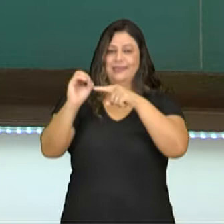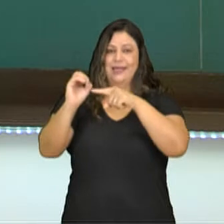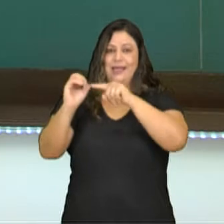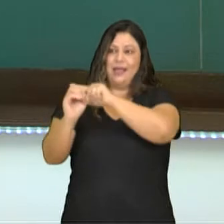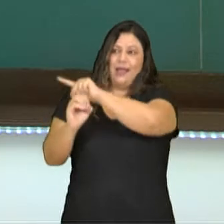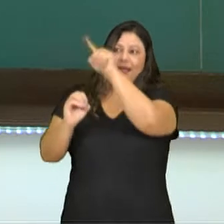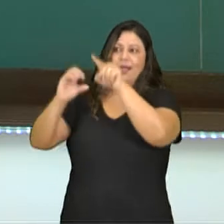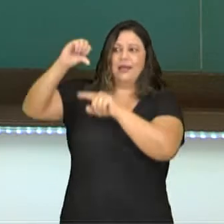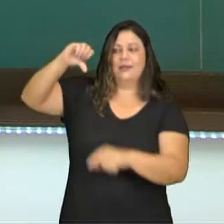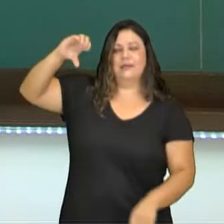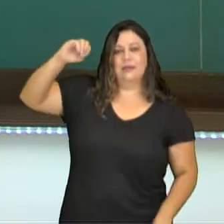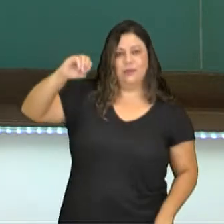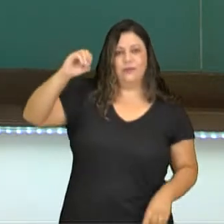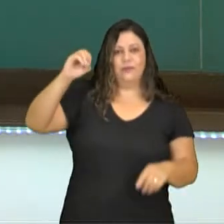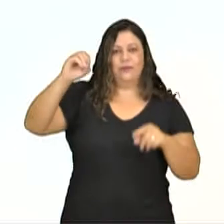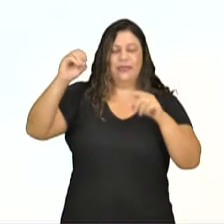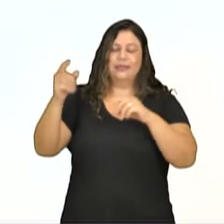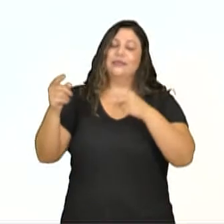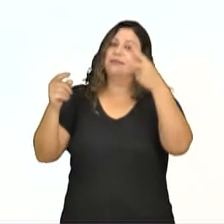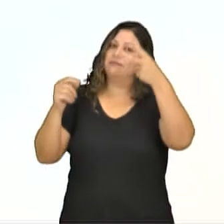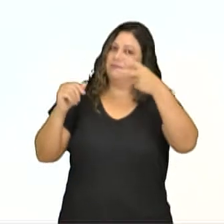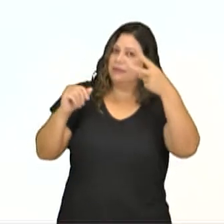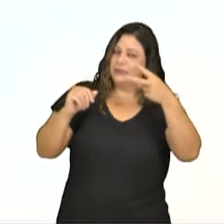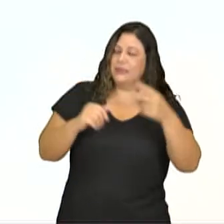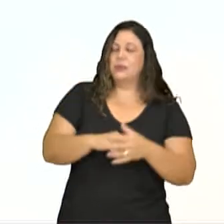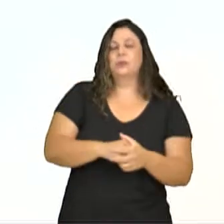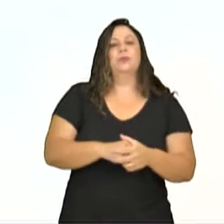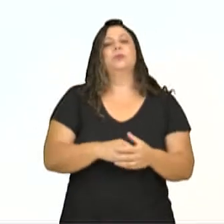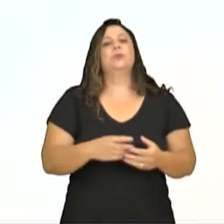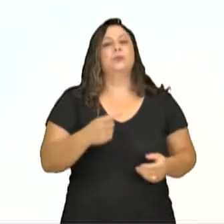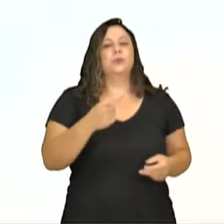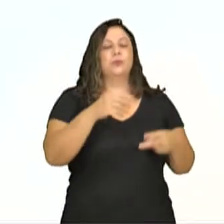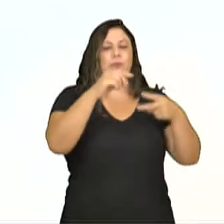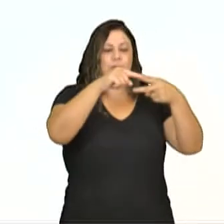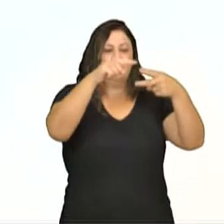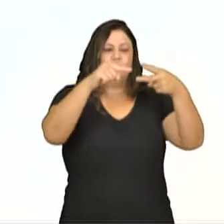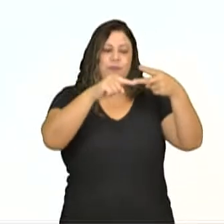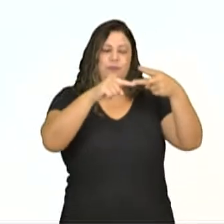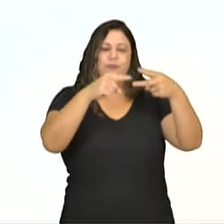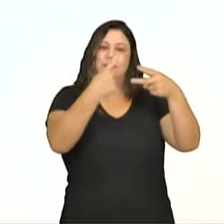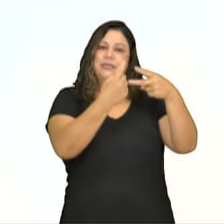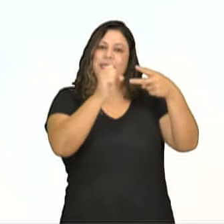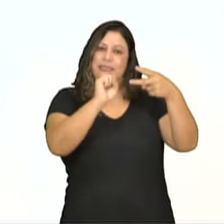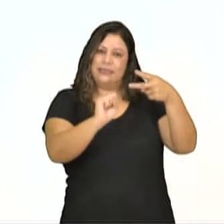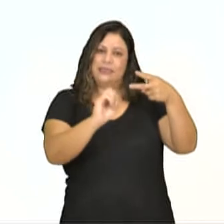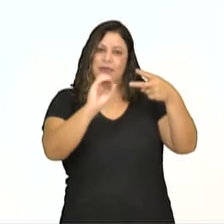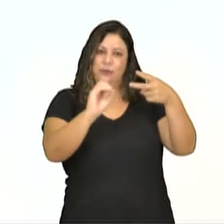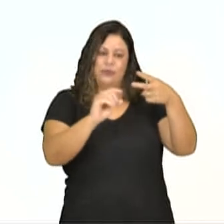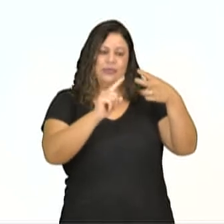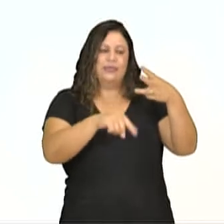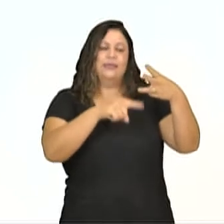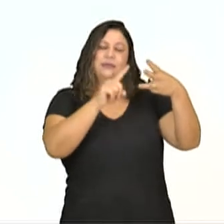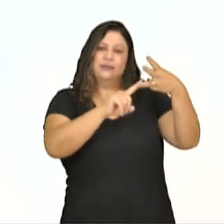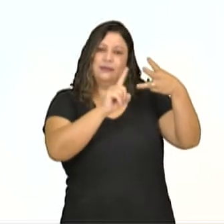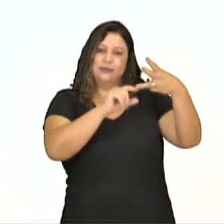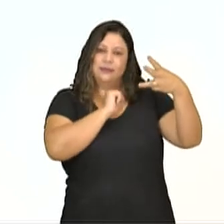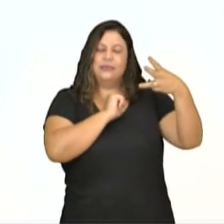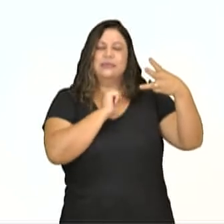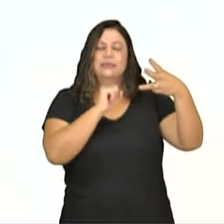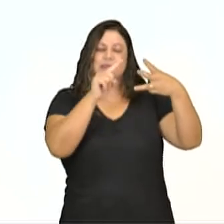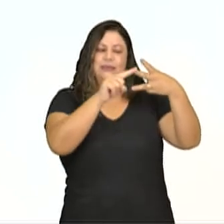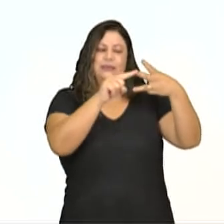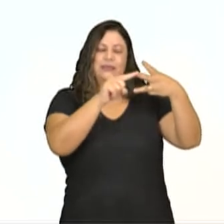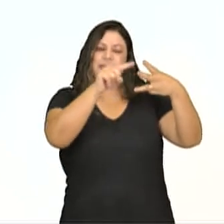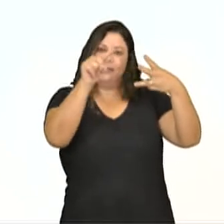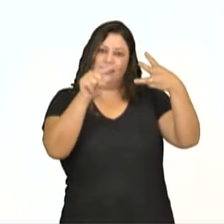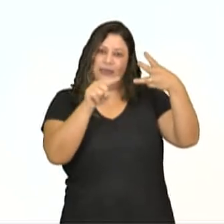até 90 graus. No segundo quadrante, os ângulos que vão de 90 a 180 graus. No terceiro quadrante,